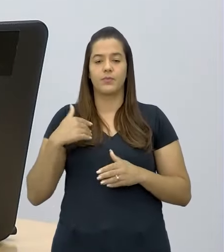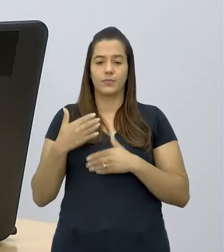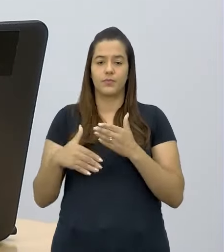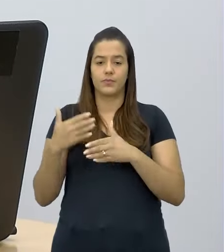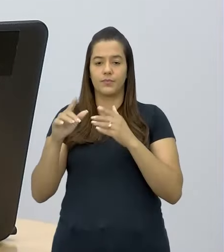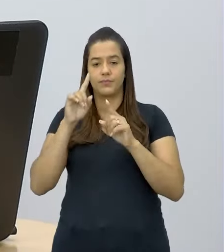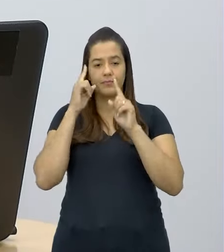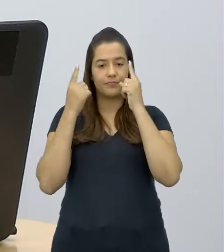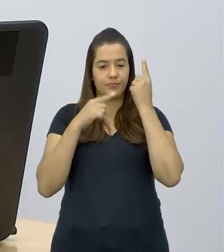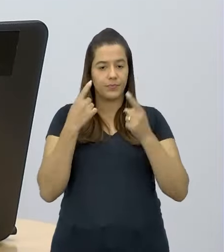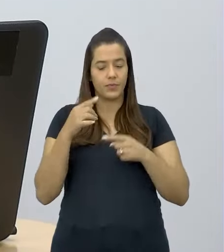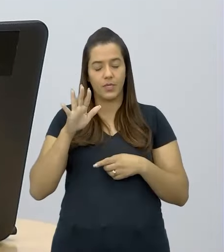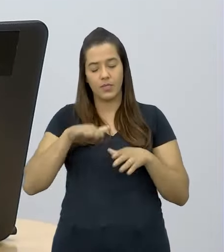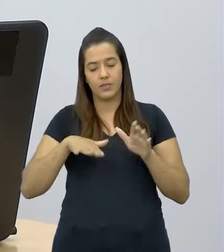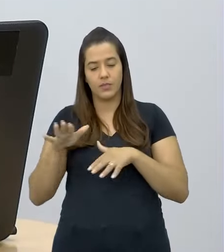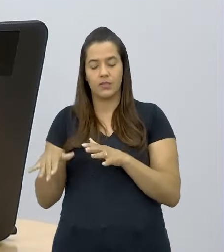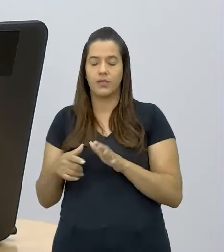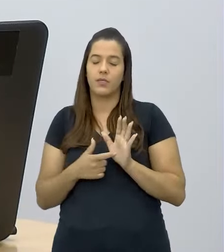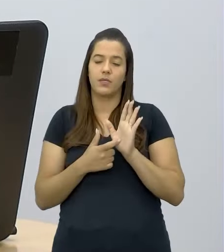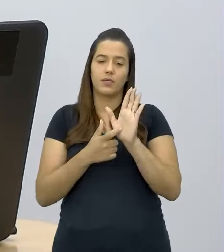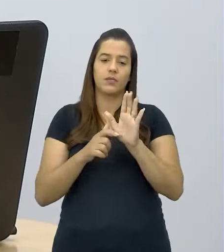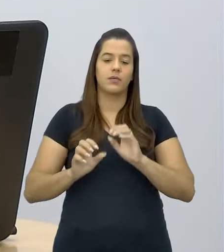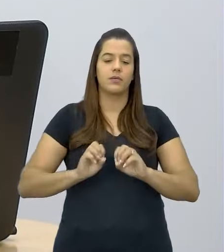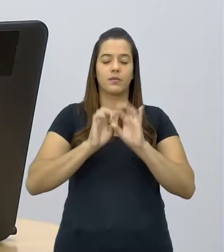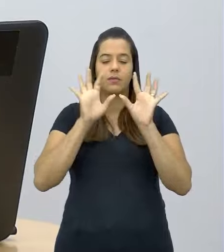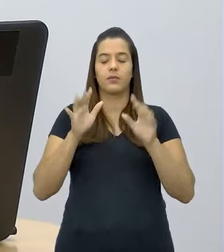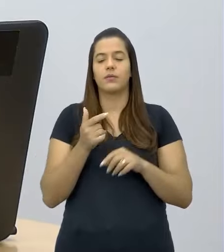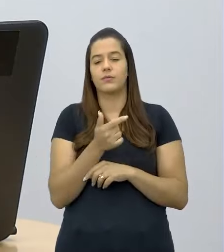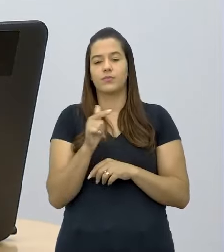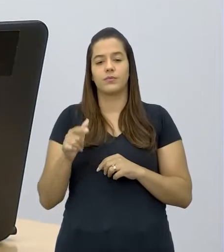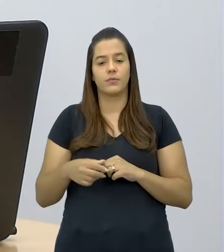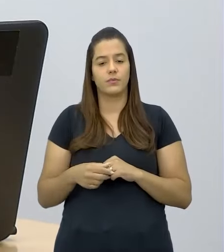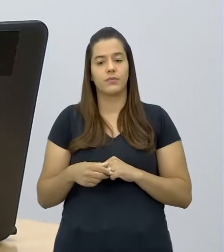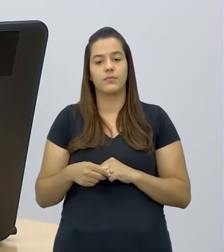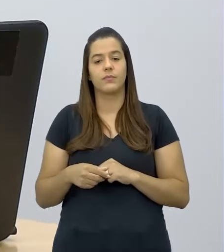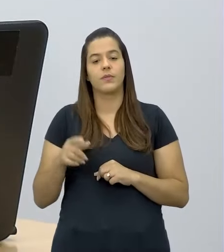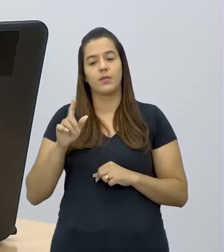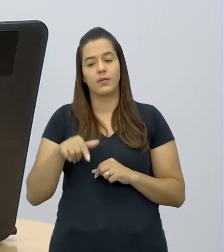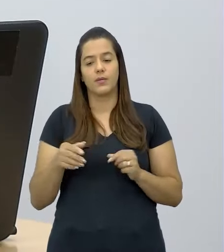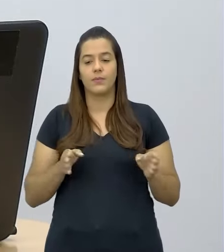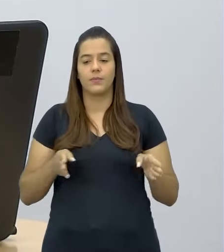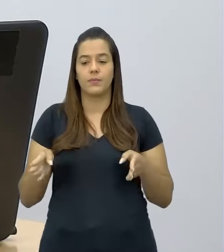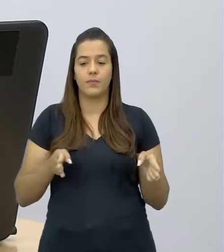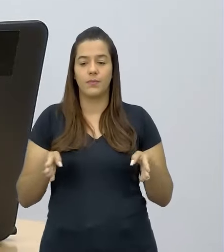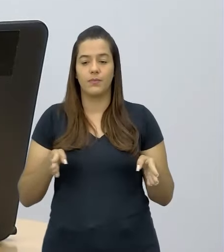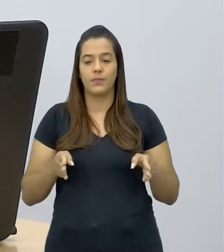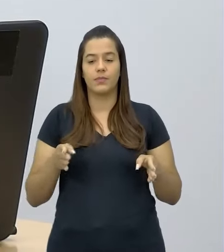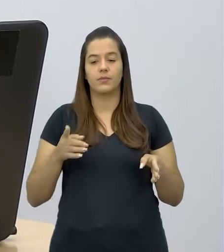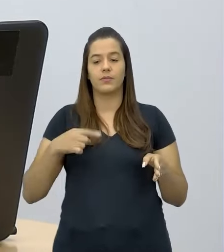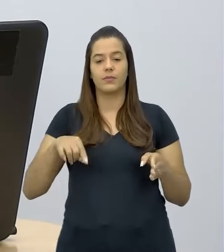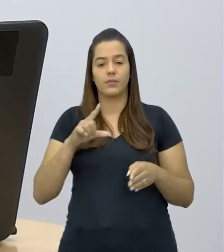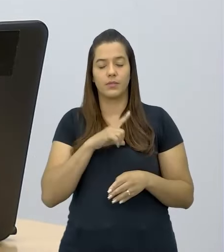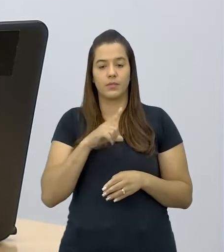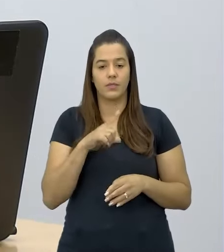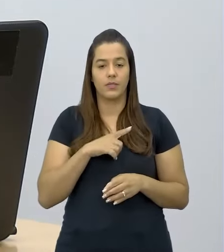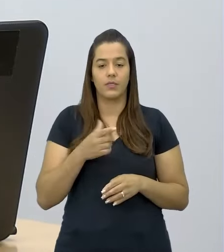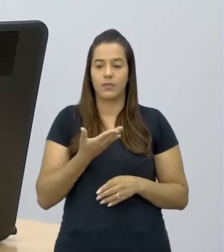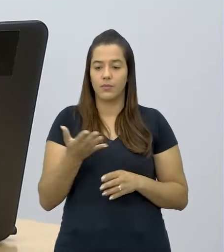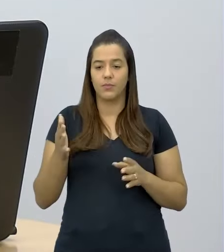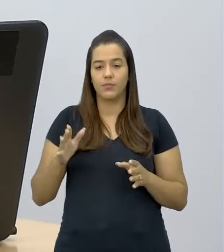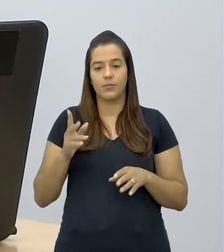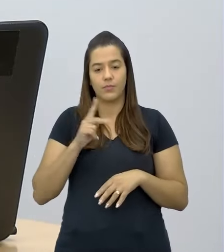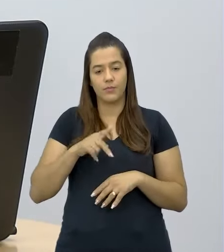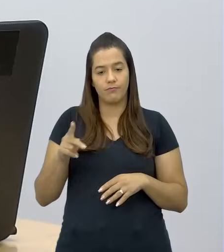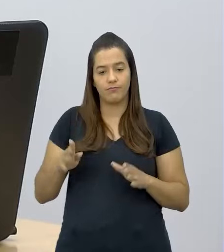repente, mesmo quando ele não apareça explicitamente no mapa, né, aquele momento em que realmente a hora que o professor está centrado